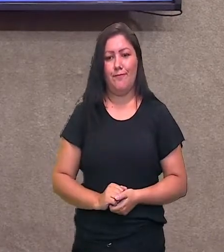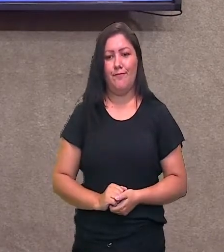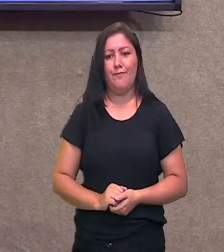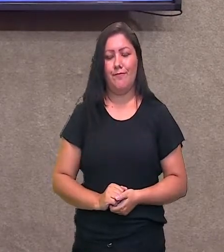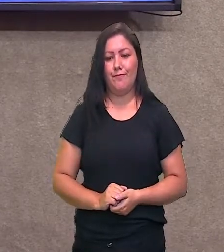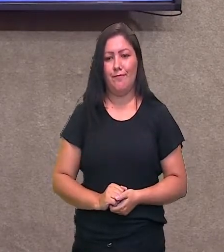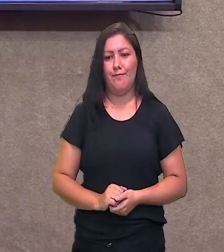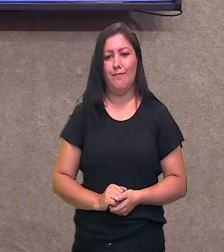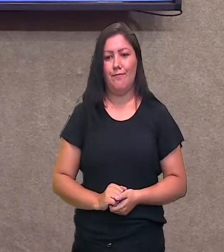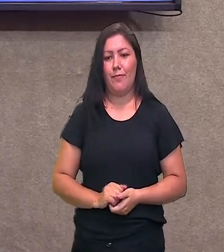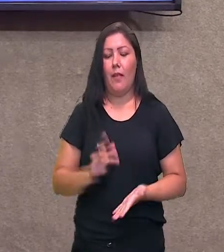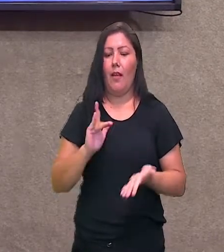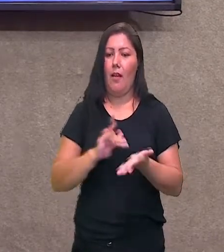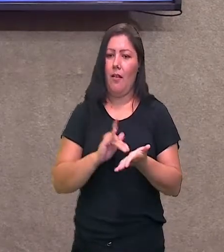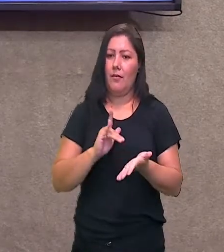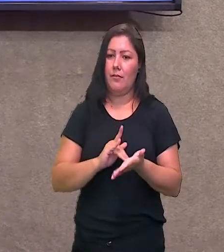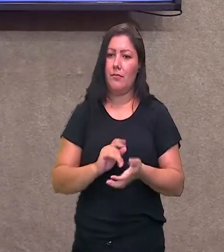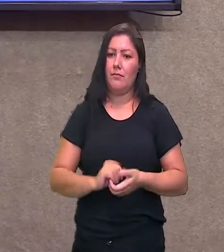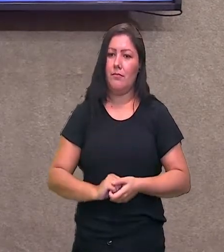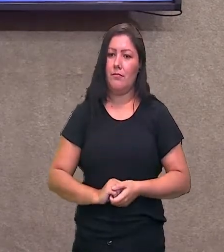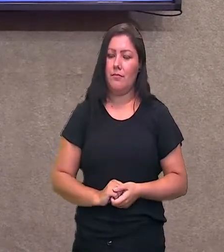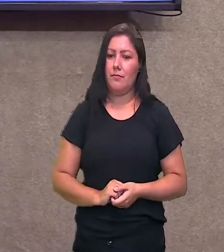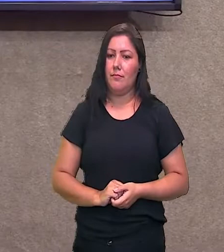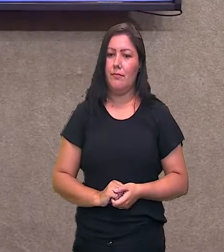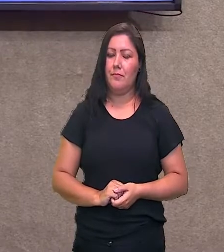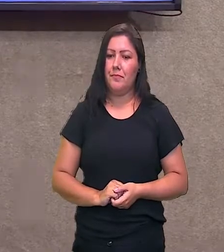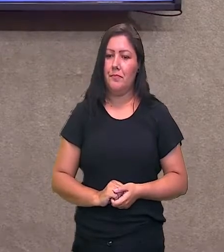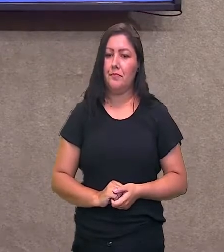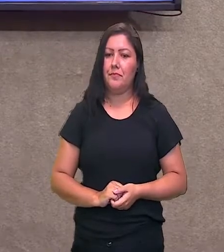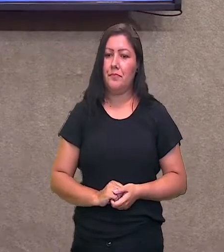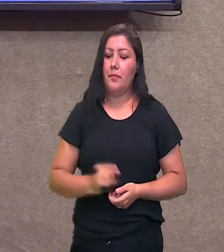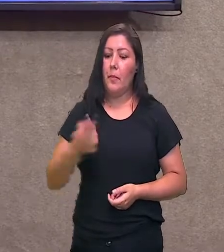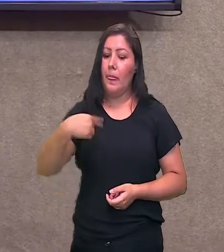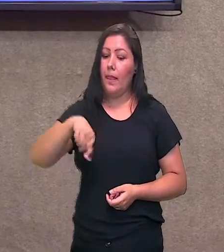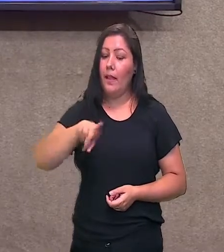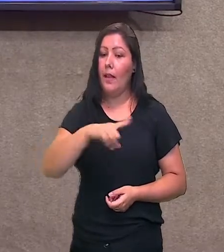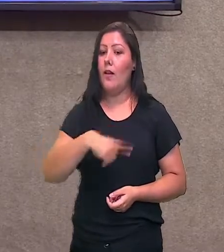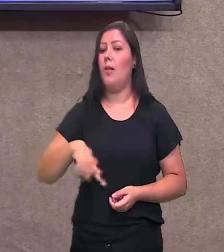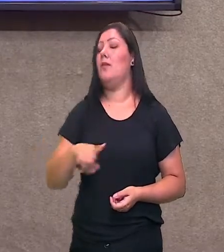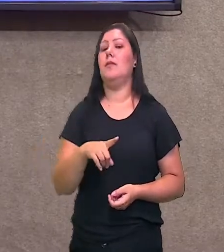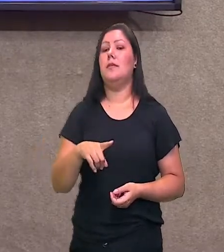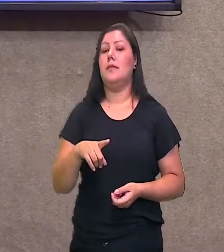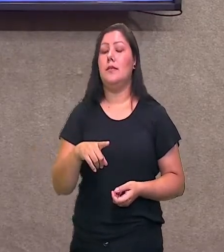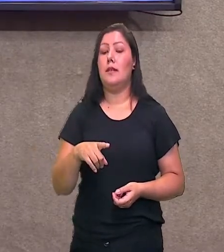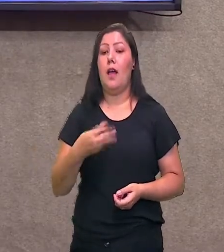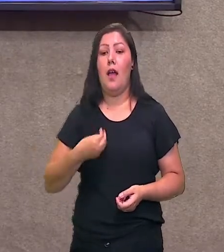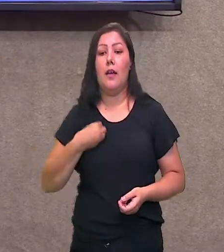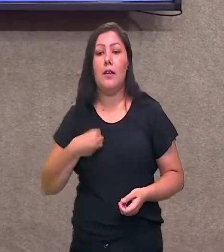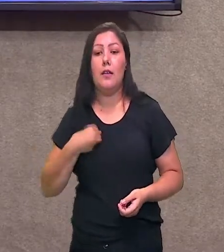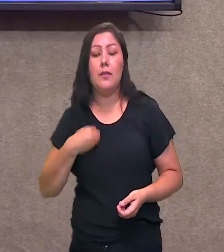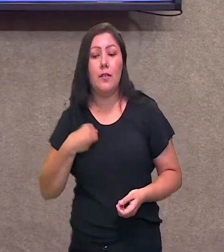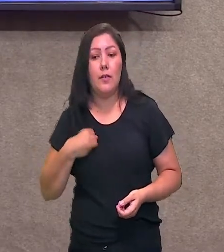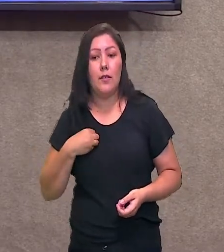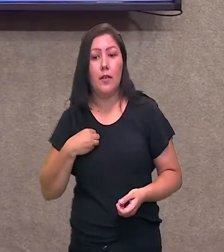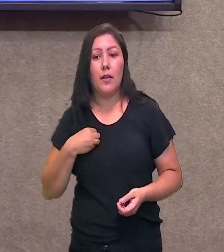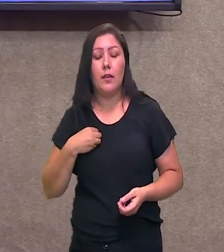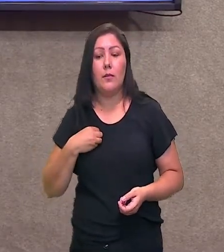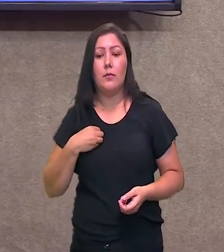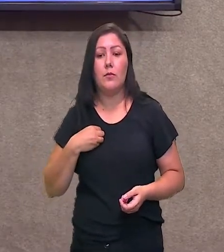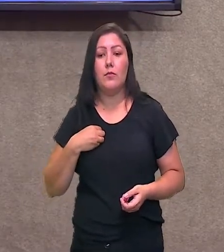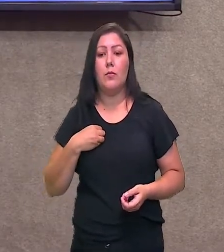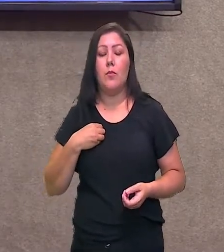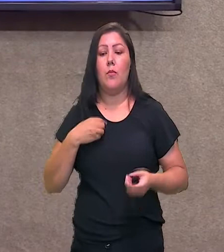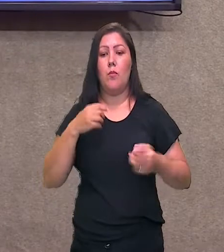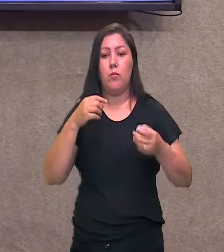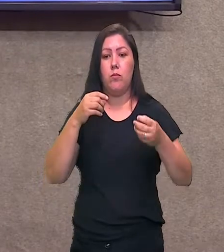Triste, mas é verdade. Eu disse que nós vivemos no sistema capitalista. A base é